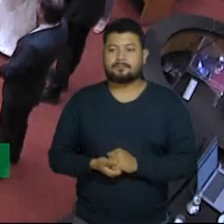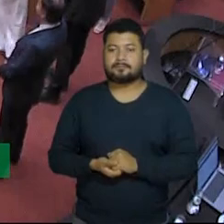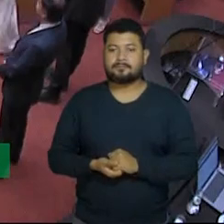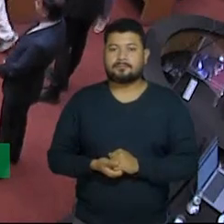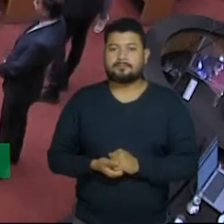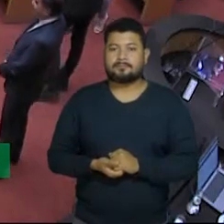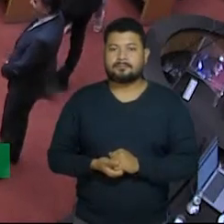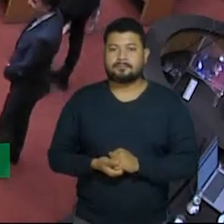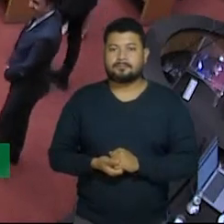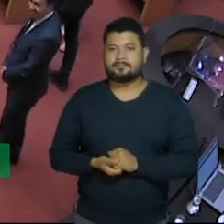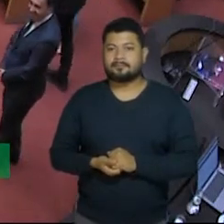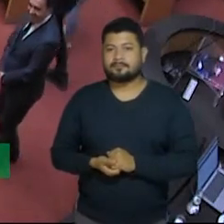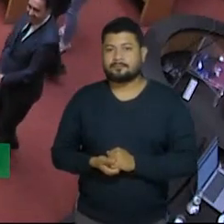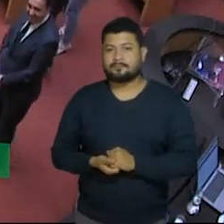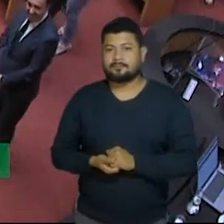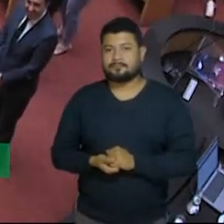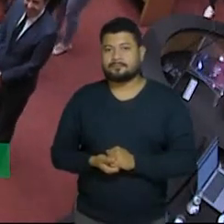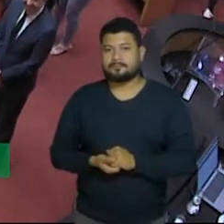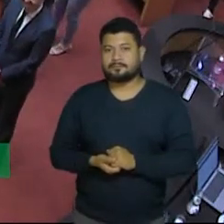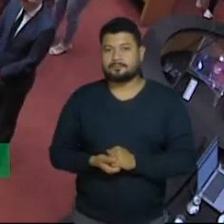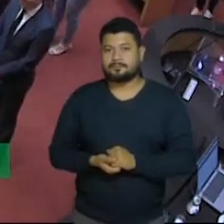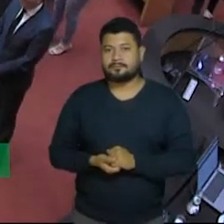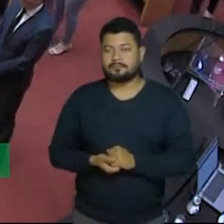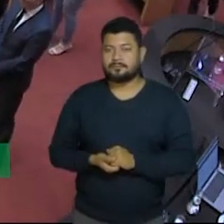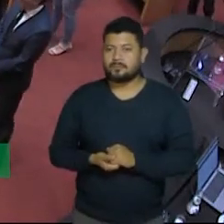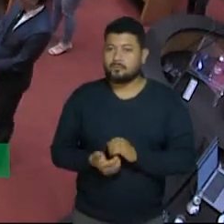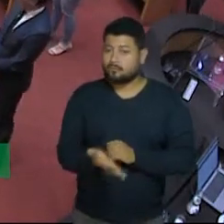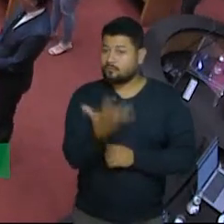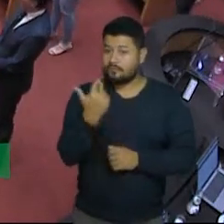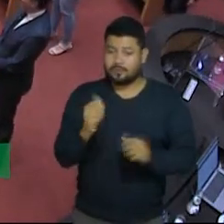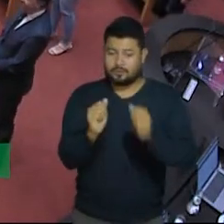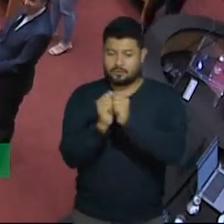Senhor presidente, vem fazer uma foto conosco.